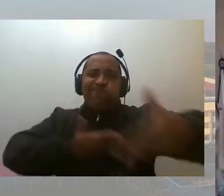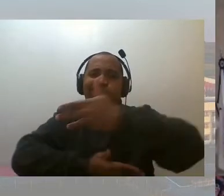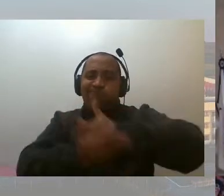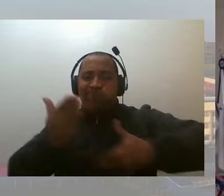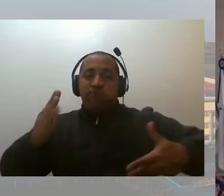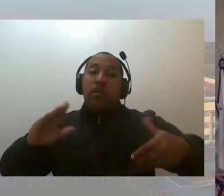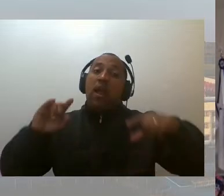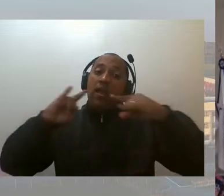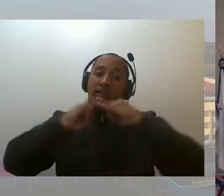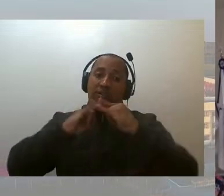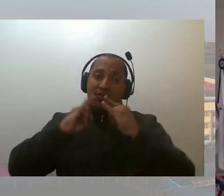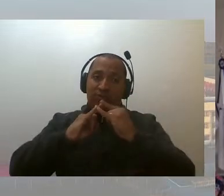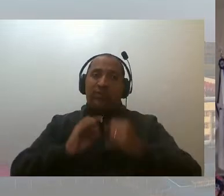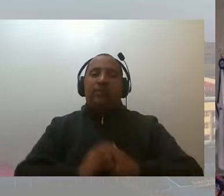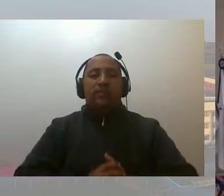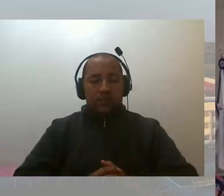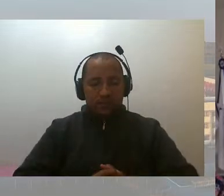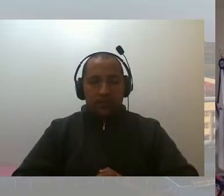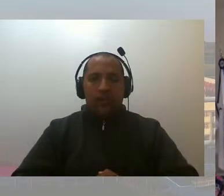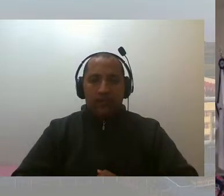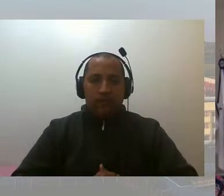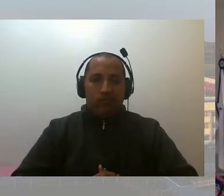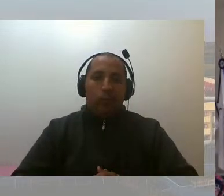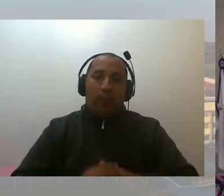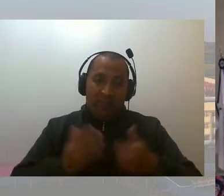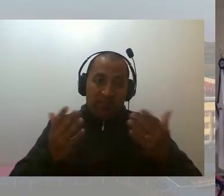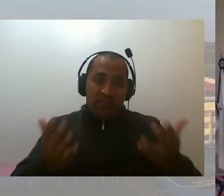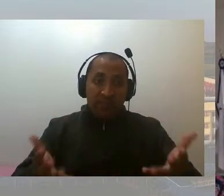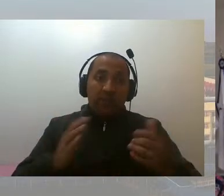de toda a instituição. Tá? Então,